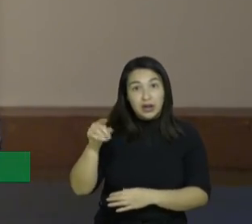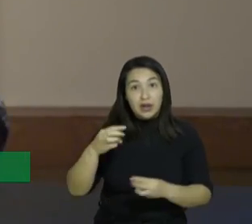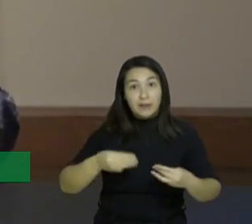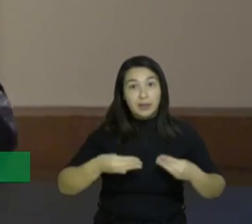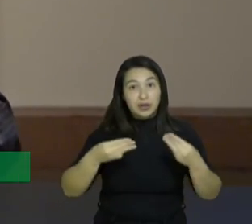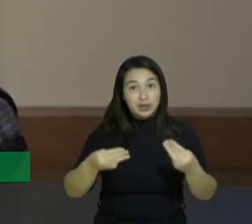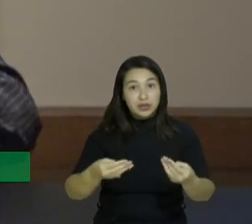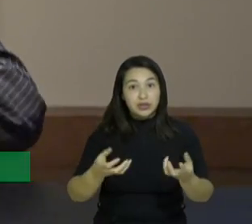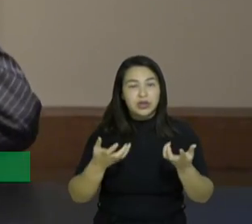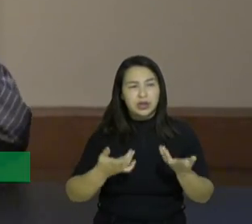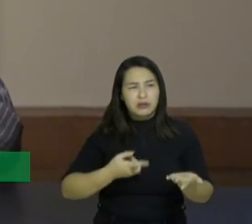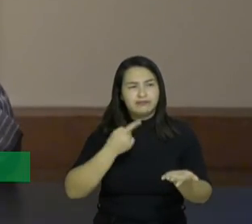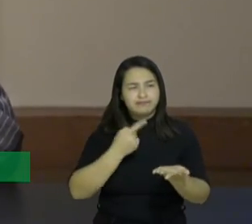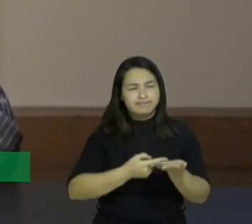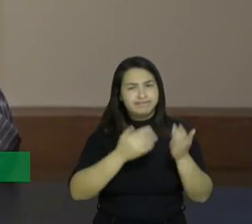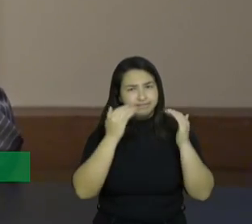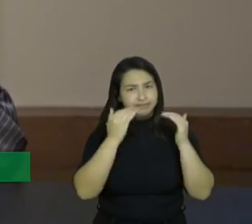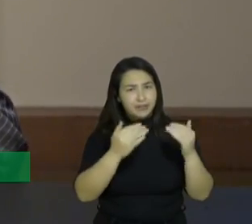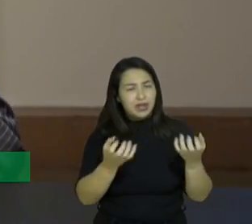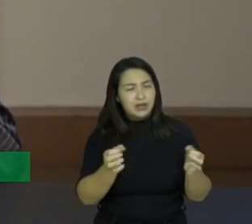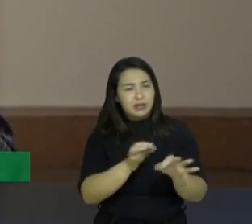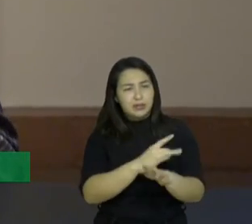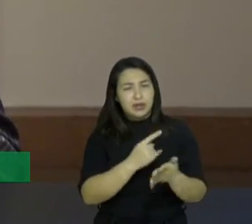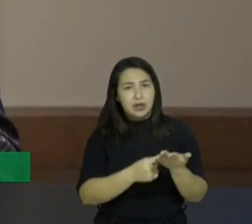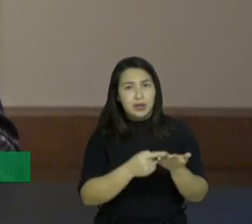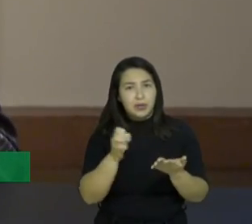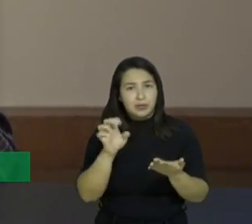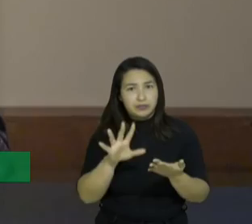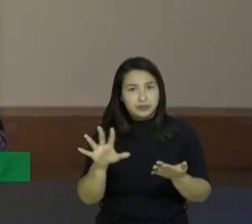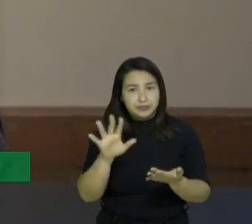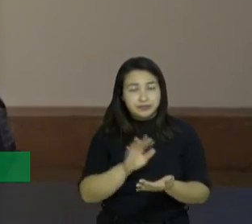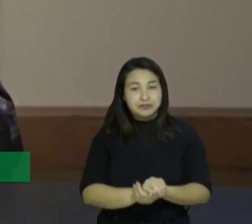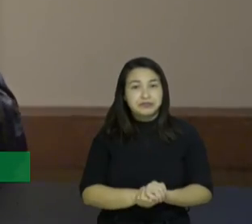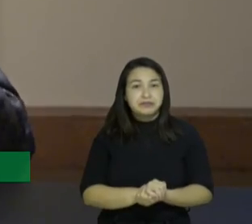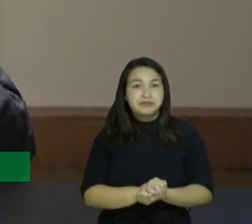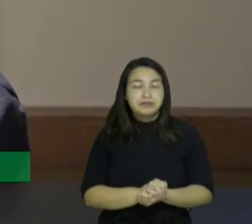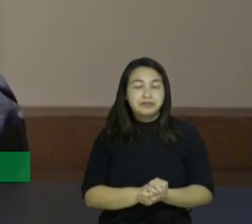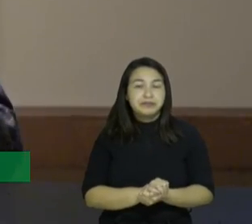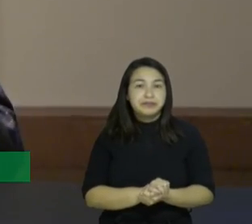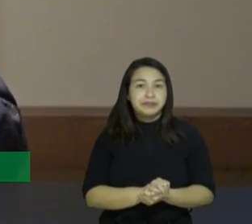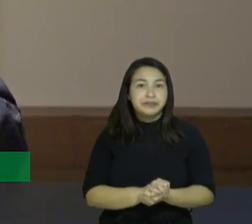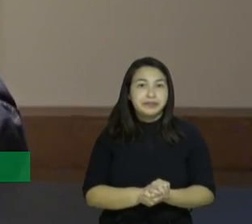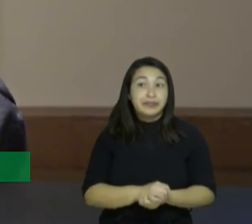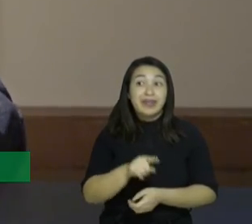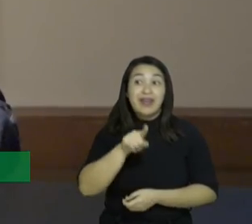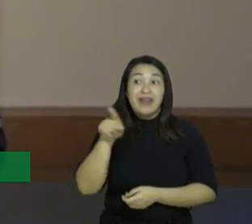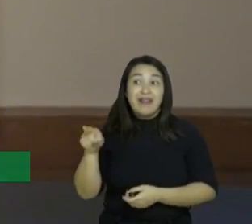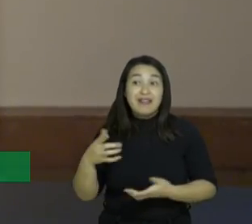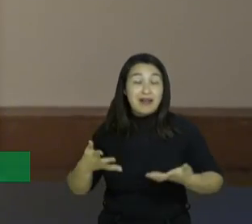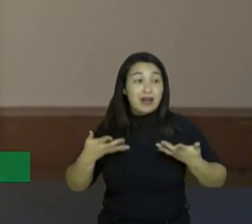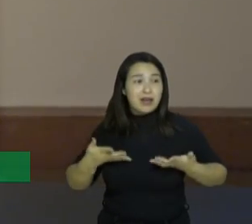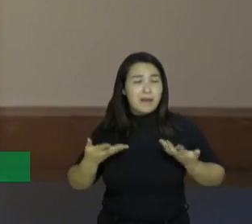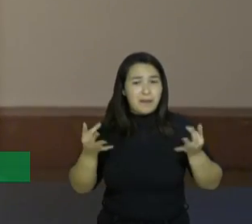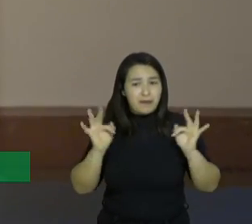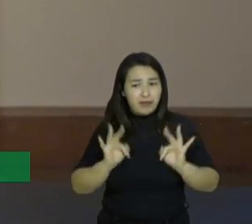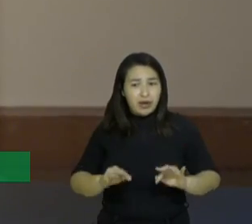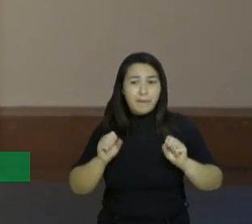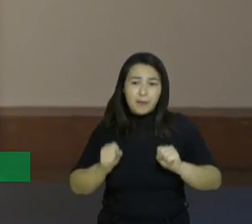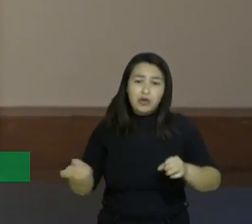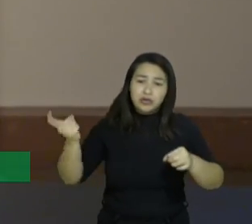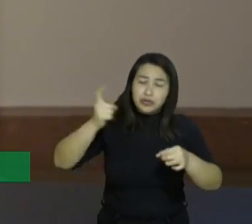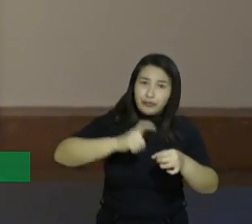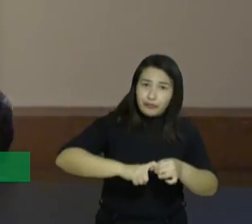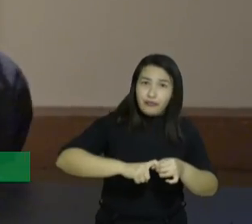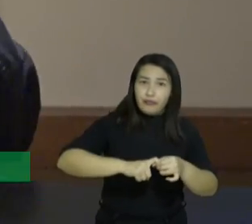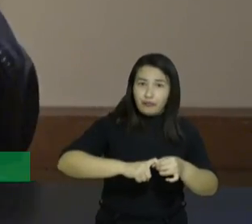comprometida pessoalmente com a conclusão desse acordo né então Eh Houve essa Euforia de que as negociações pudessem ser retomadas